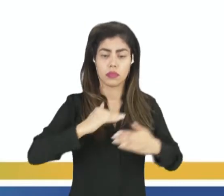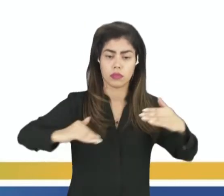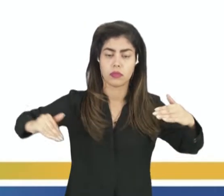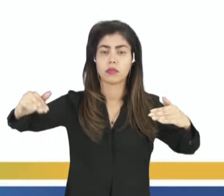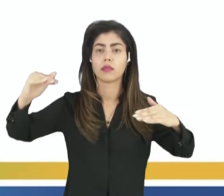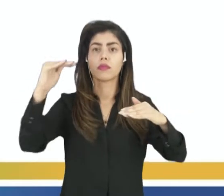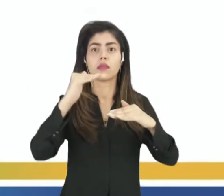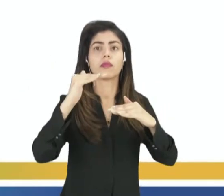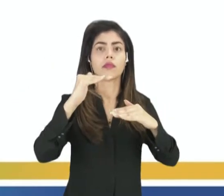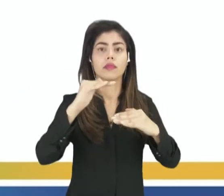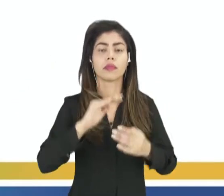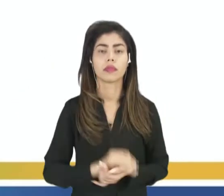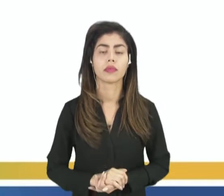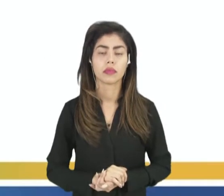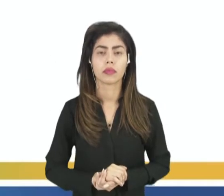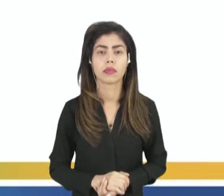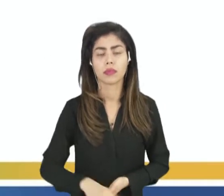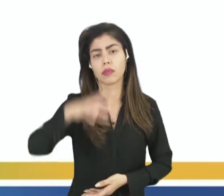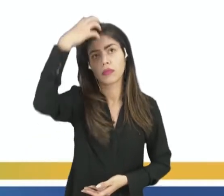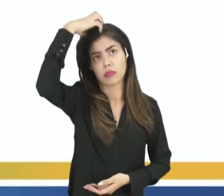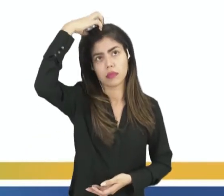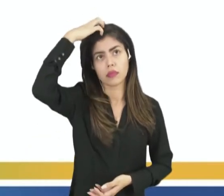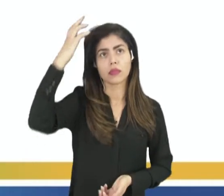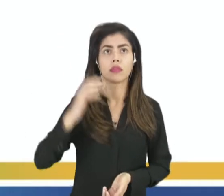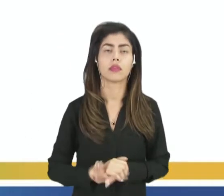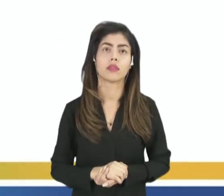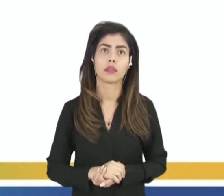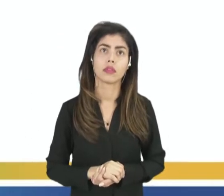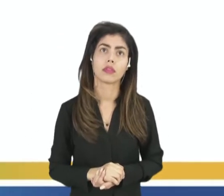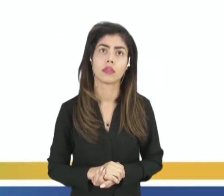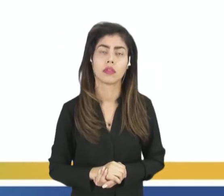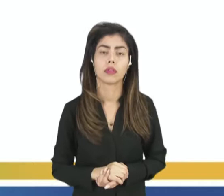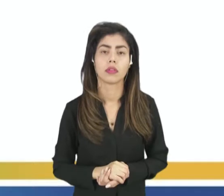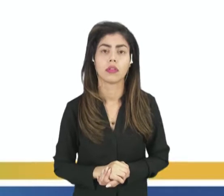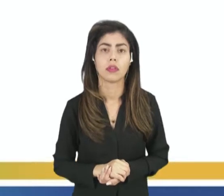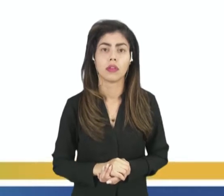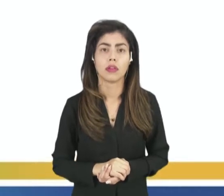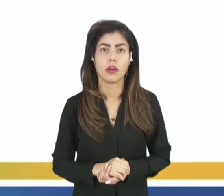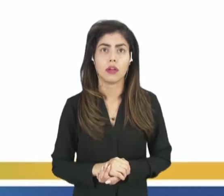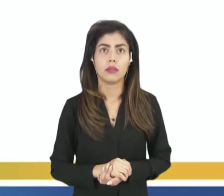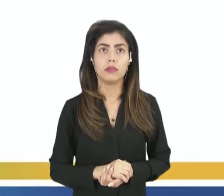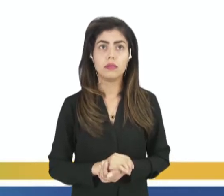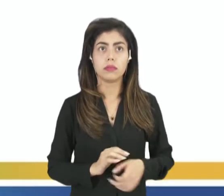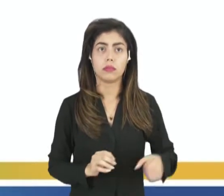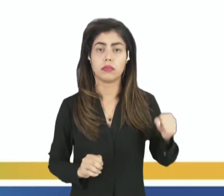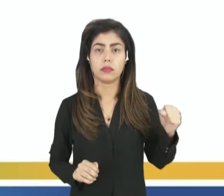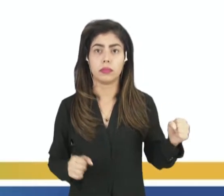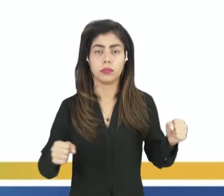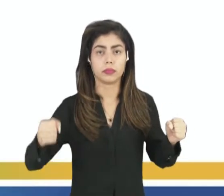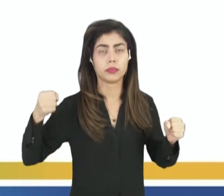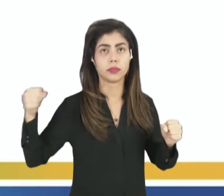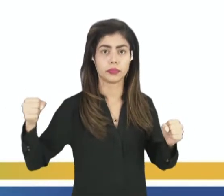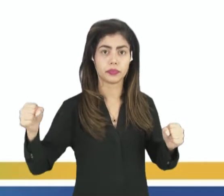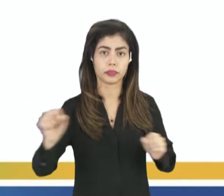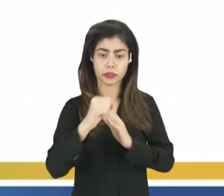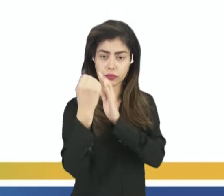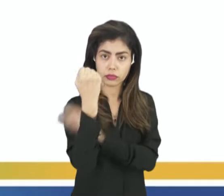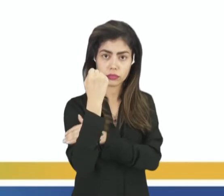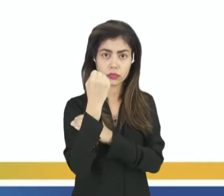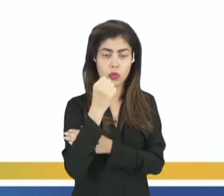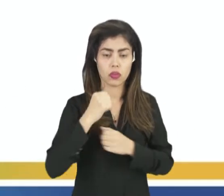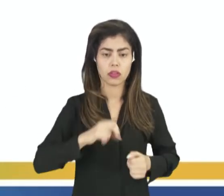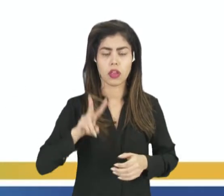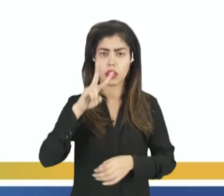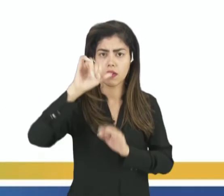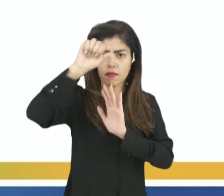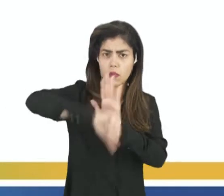soberania do rei, né, a cabeça coroada, óbvio, e uma espada na mão, simbolizando a força, o poder da